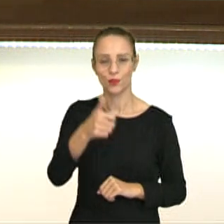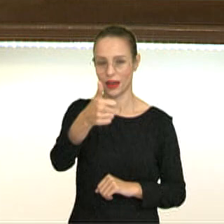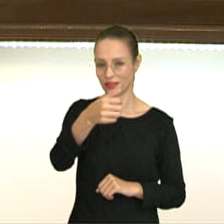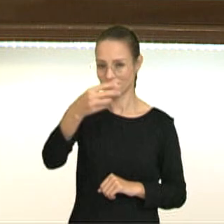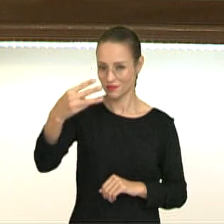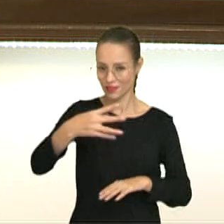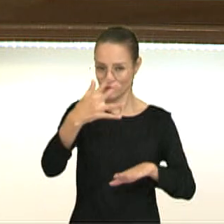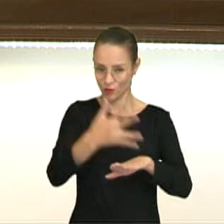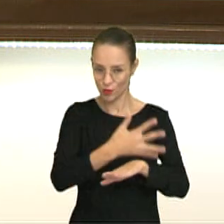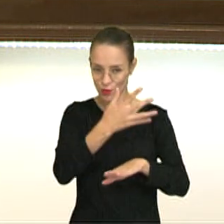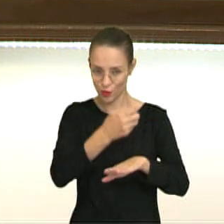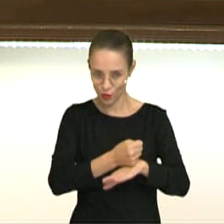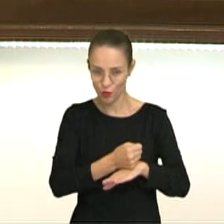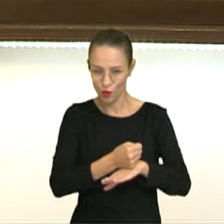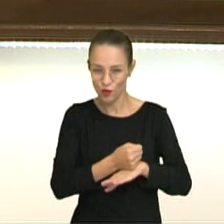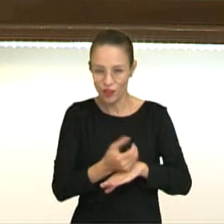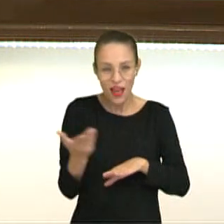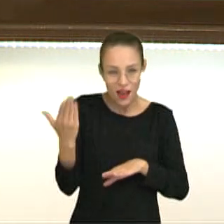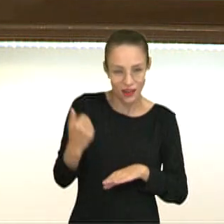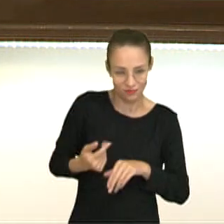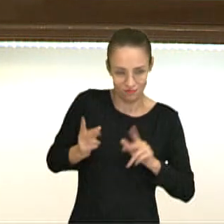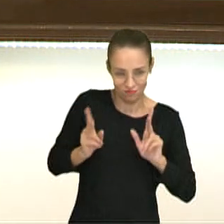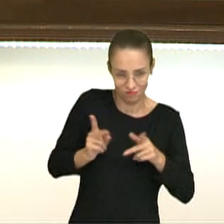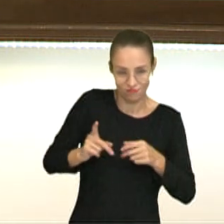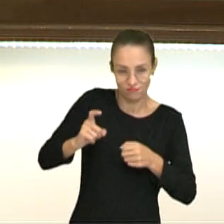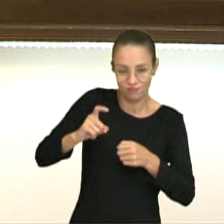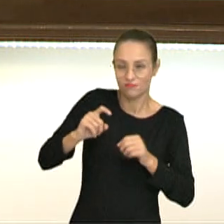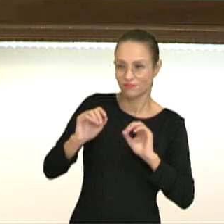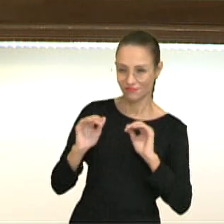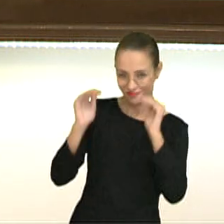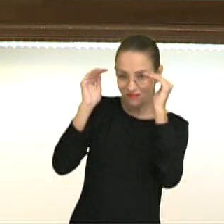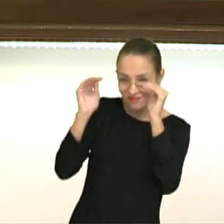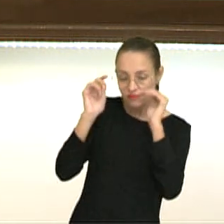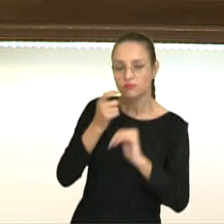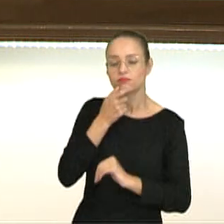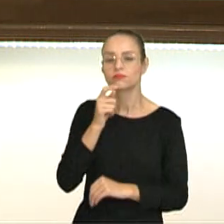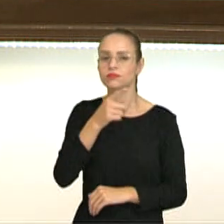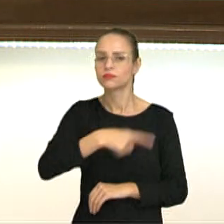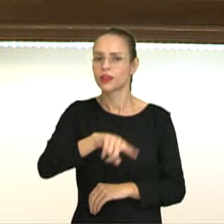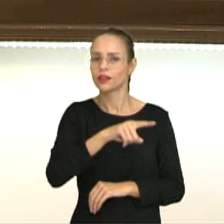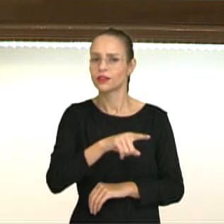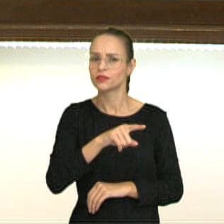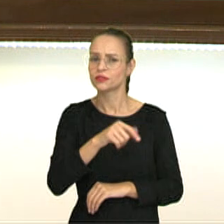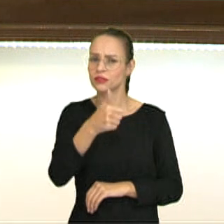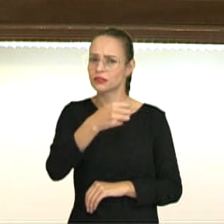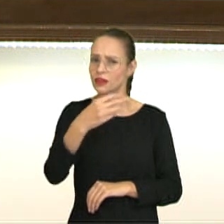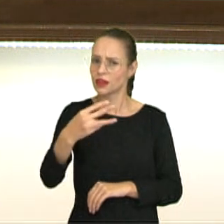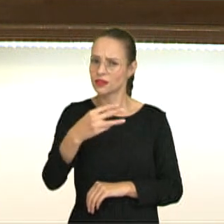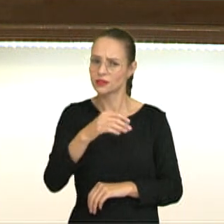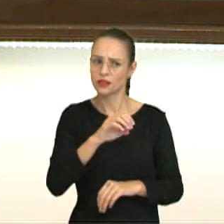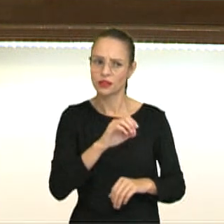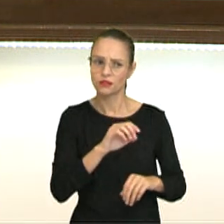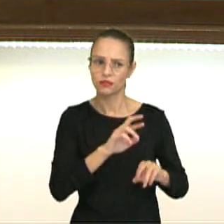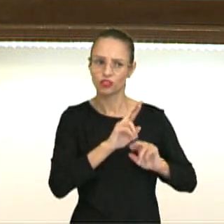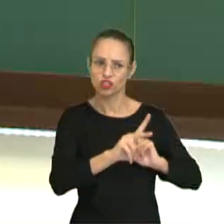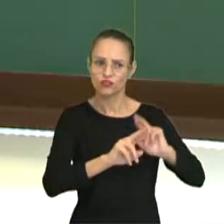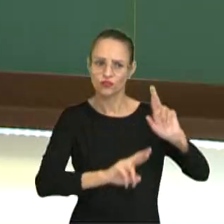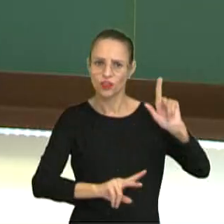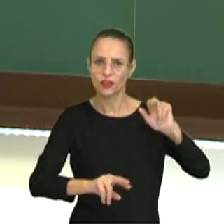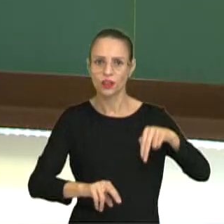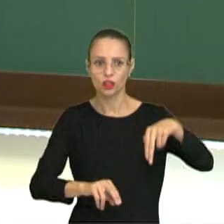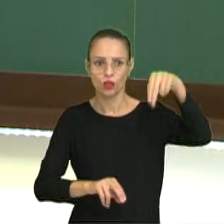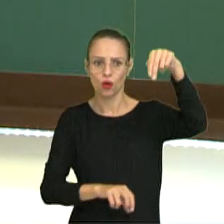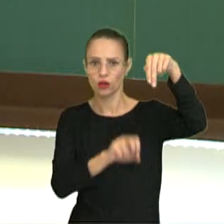colônias, quando ainda colônias da Inglaterra, elas tinham diferenças entre si. O norte e o sul